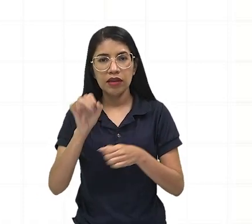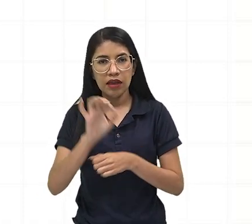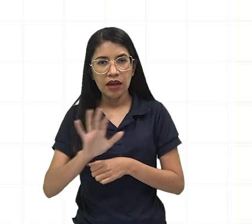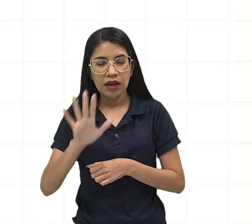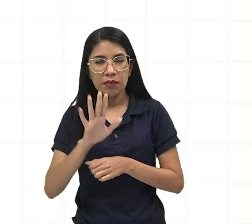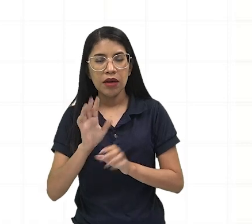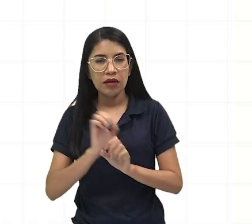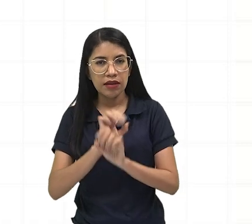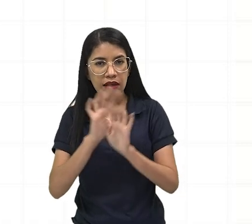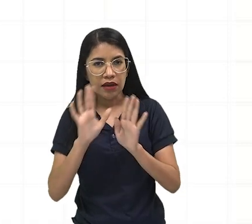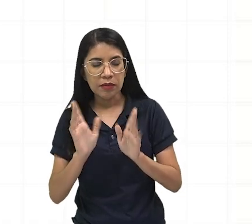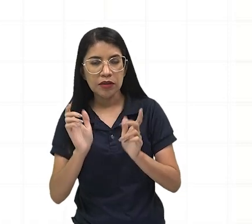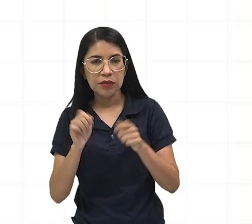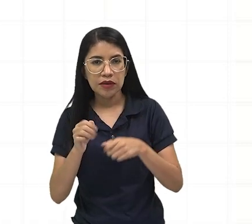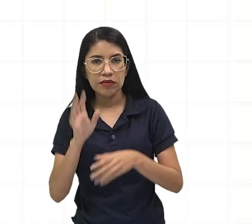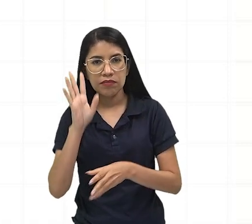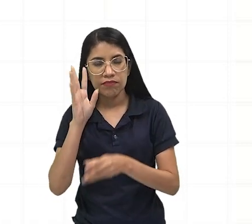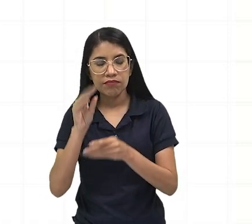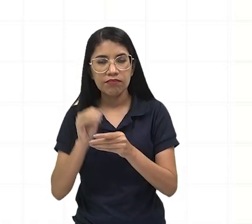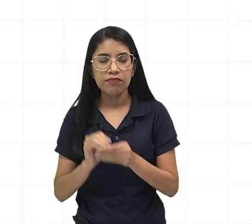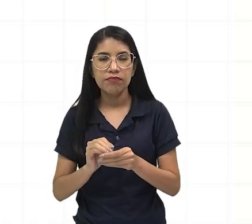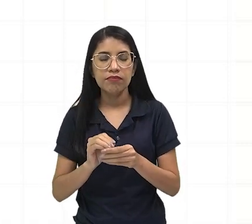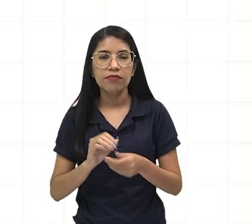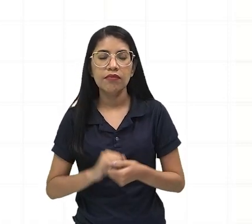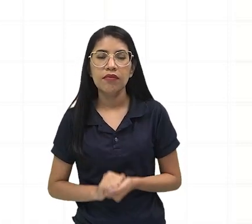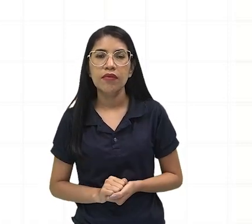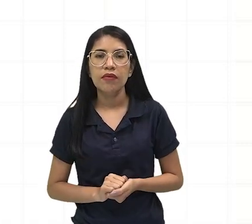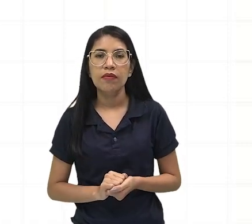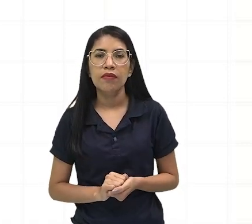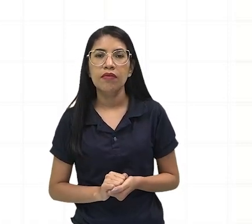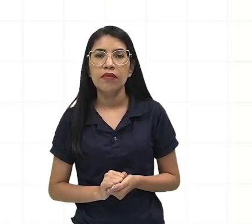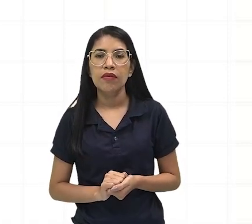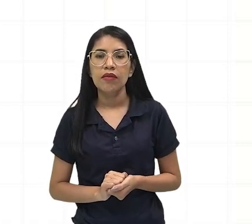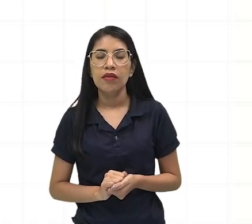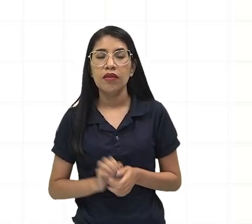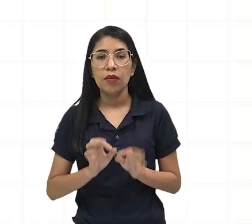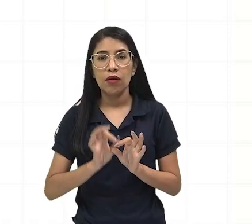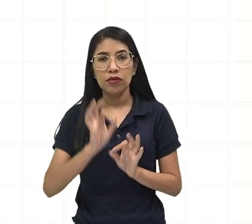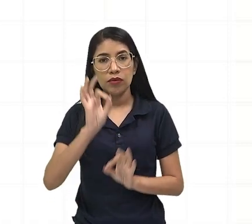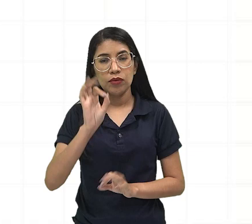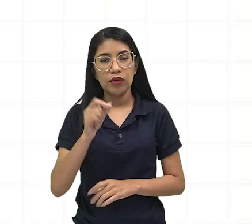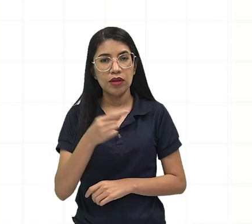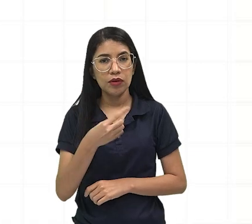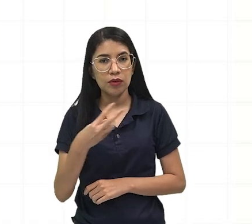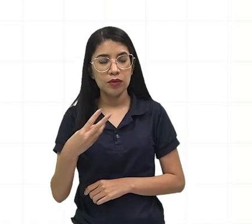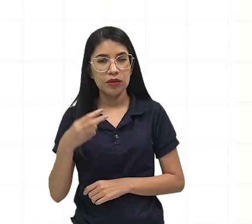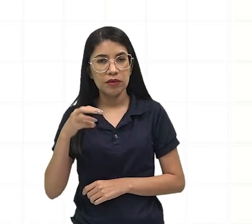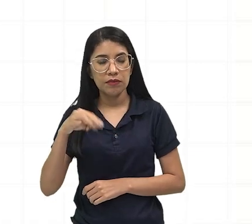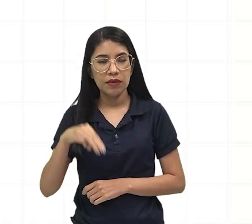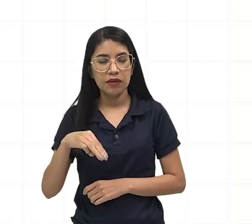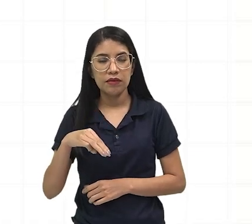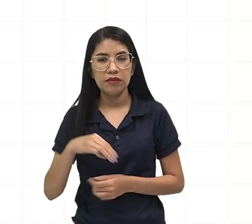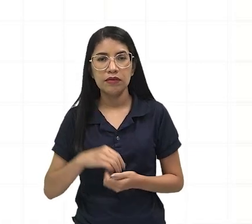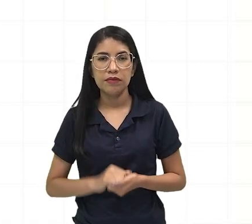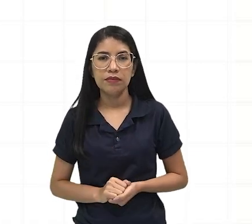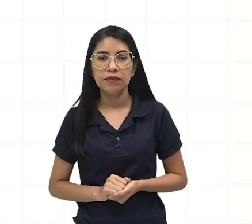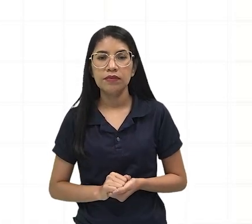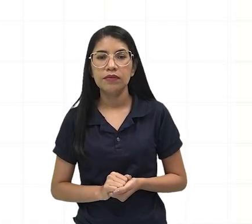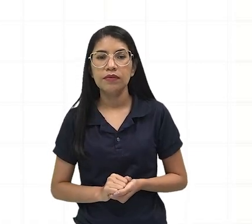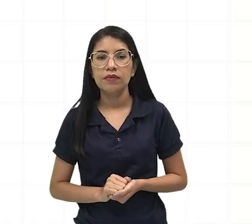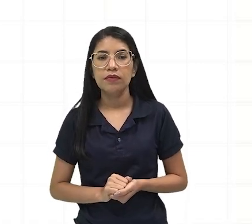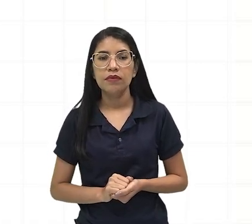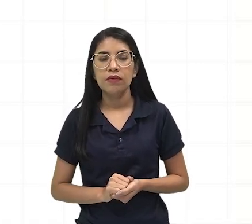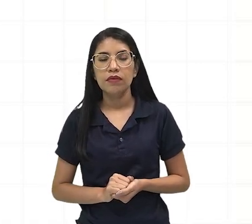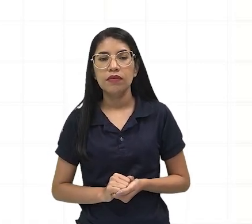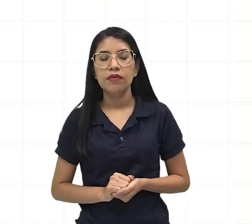desenho, né? Ele veio o desenho de suporte. Está falando aqui em 12 metros. 12 metros, ele